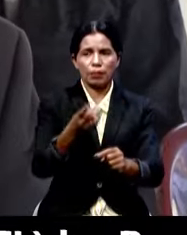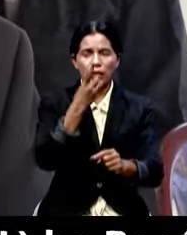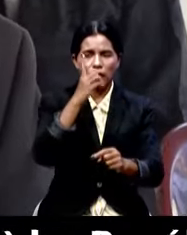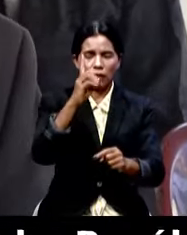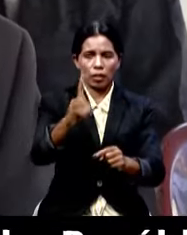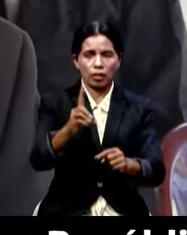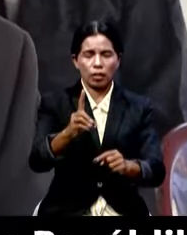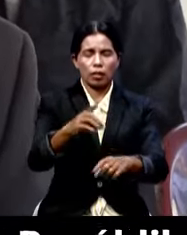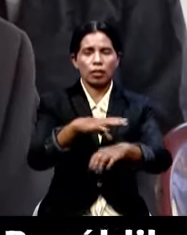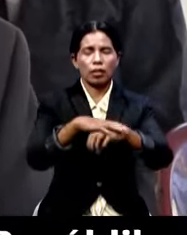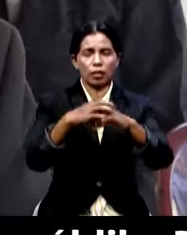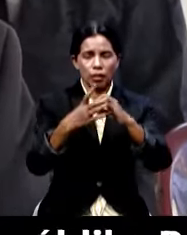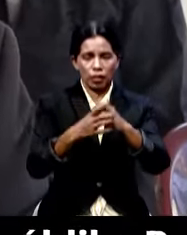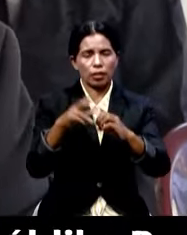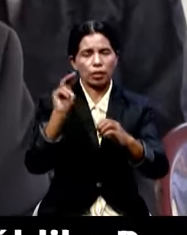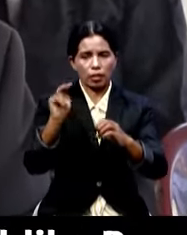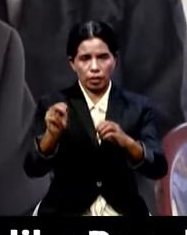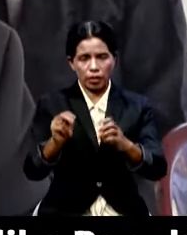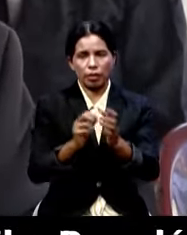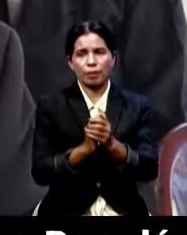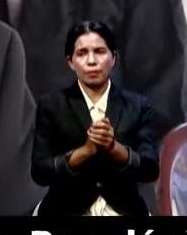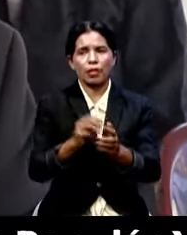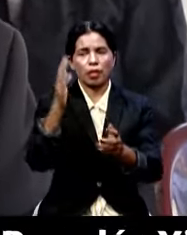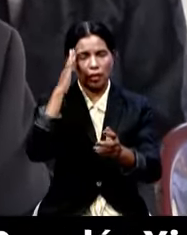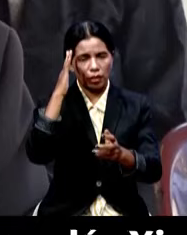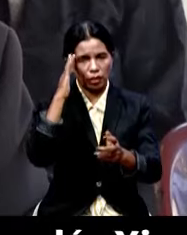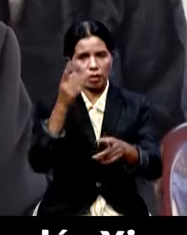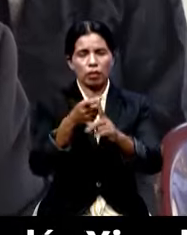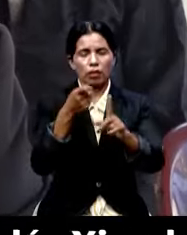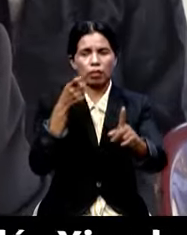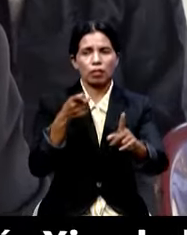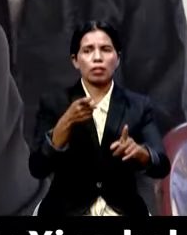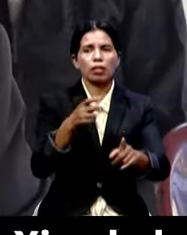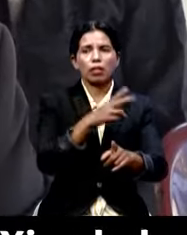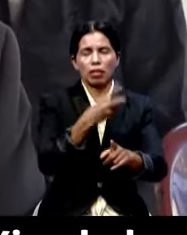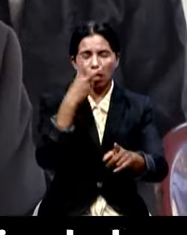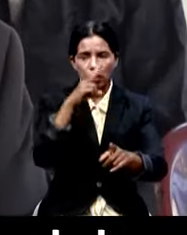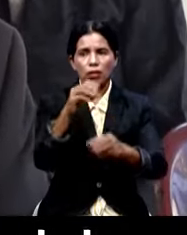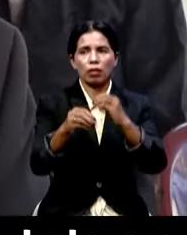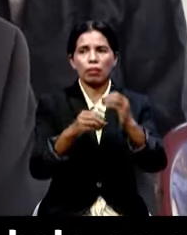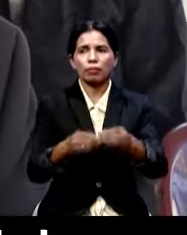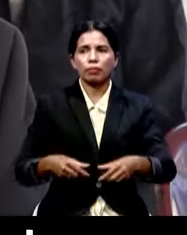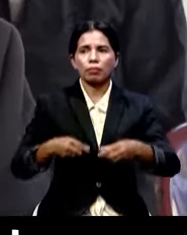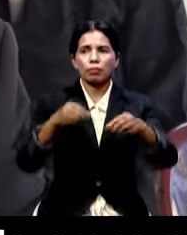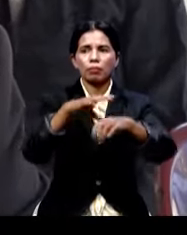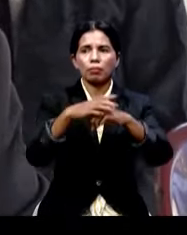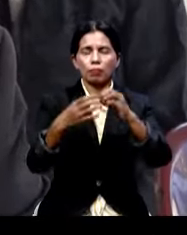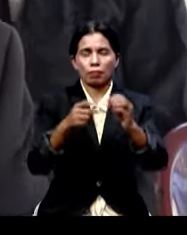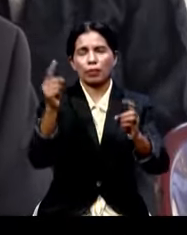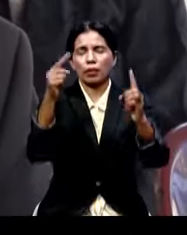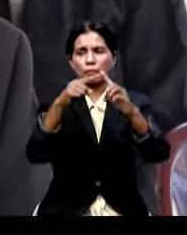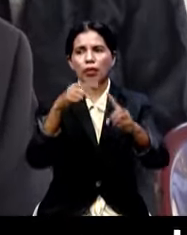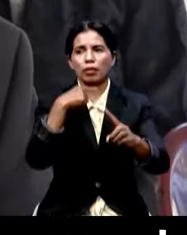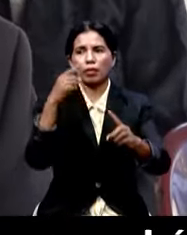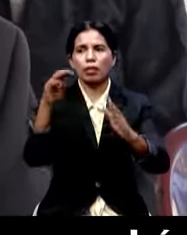declaração RAI NINAI. Cata que reconhecimento e reivindicação for RAI, né? Base e